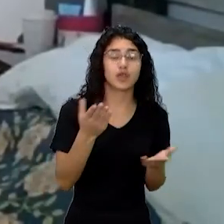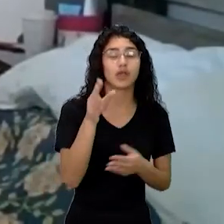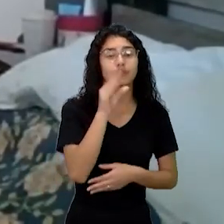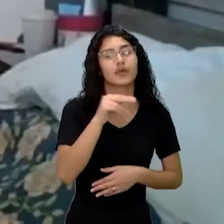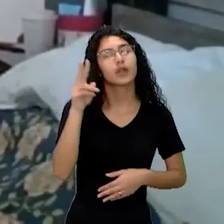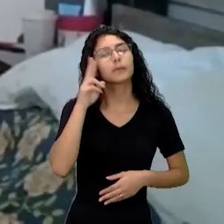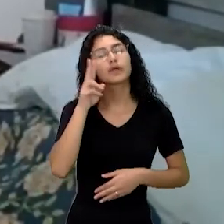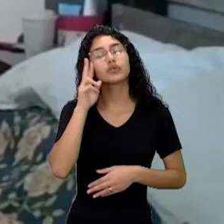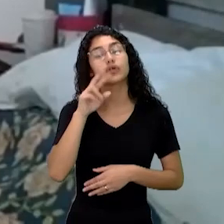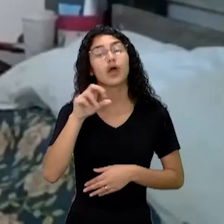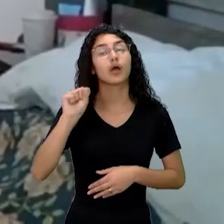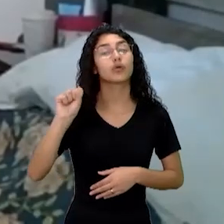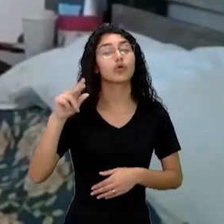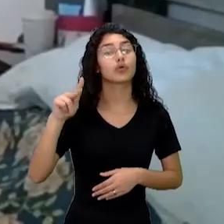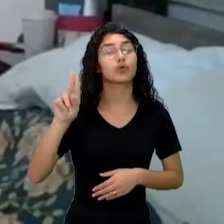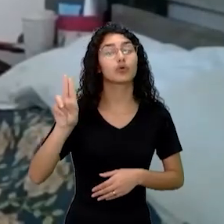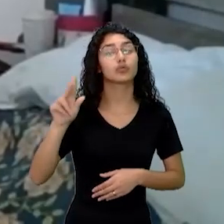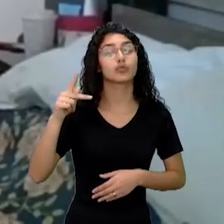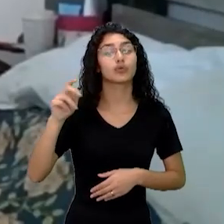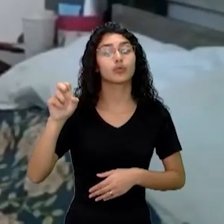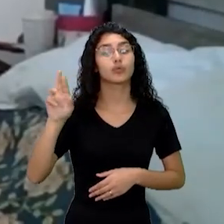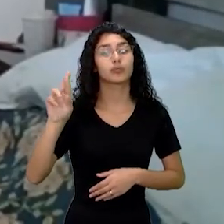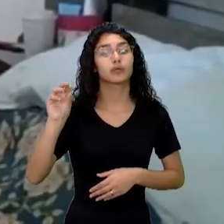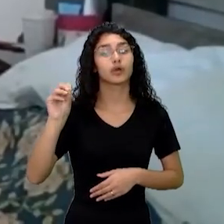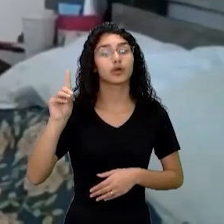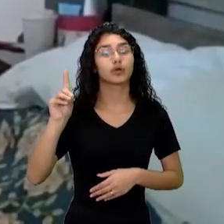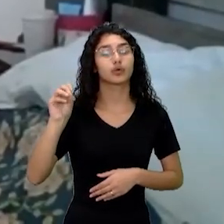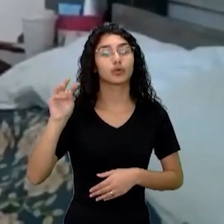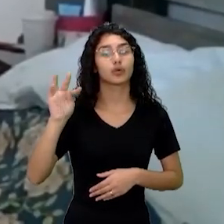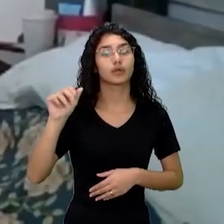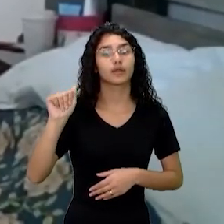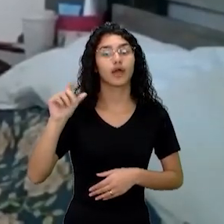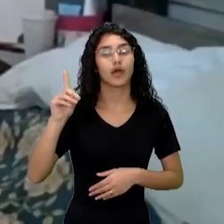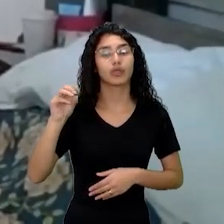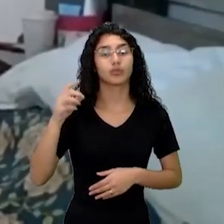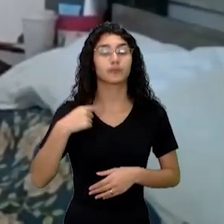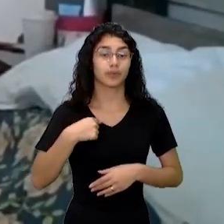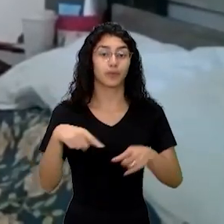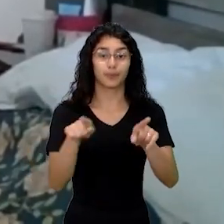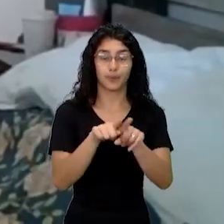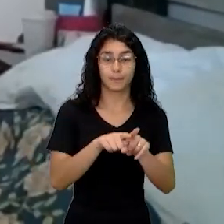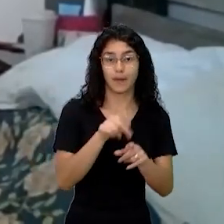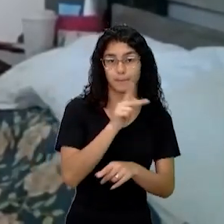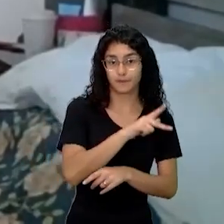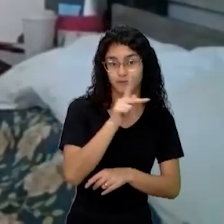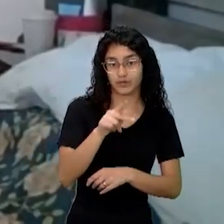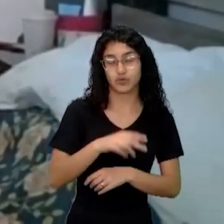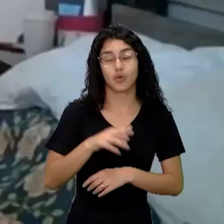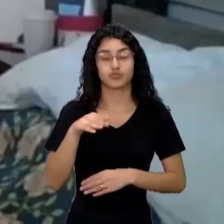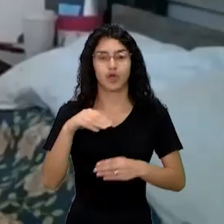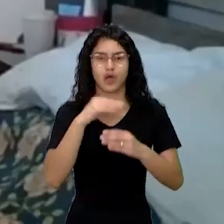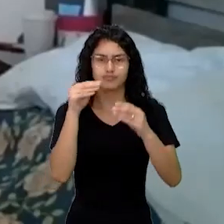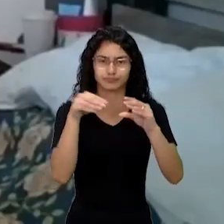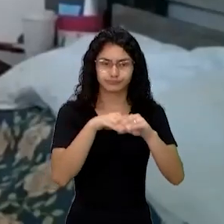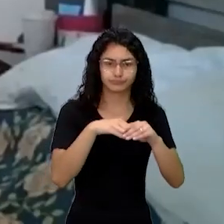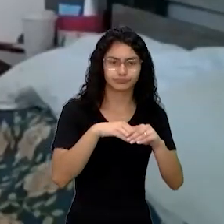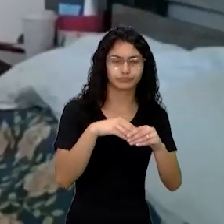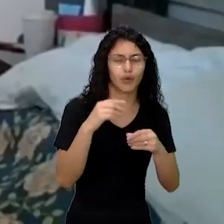como superdotado. Eu também sou professor, né? Tenho alguns anos aí dentro do